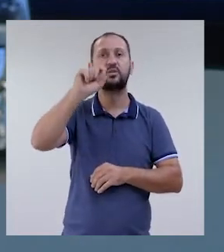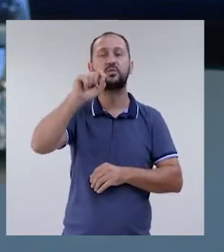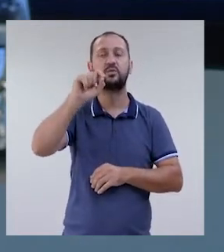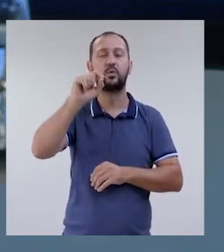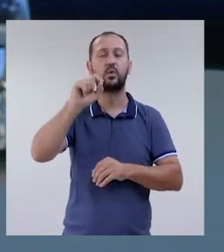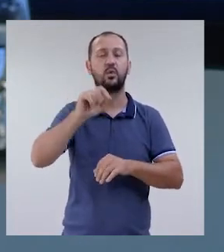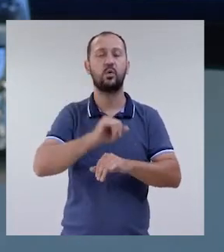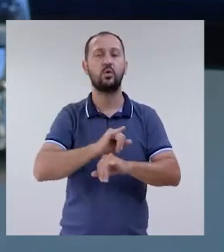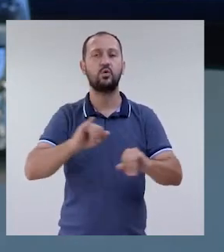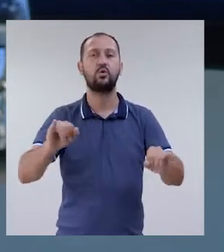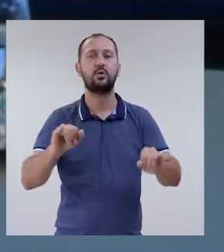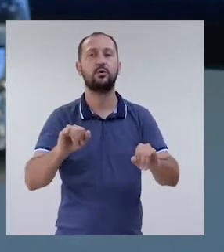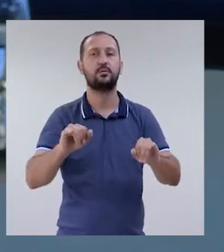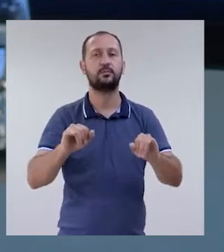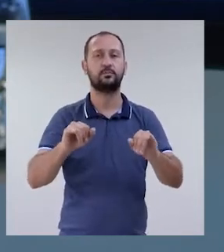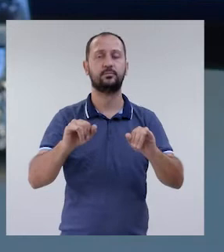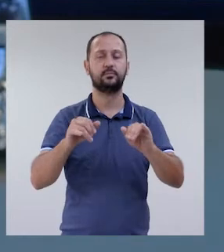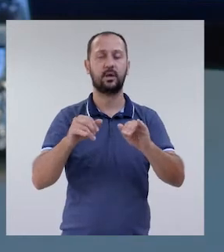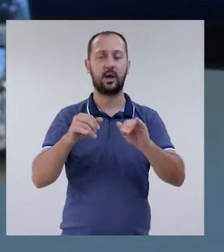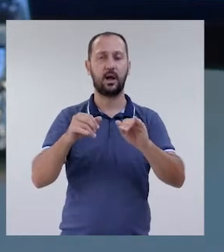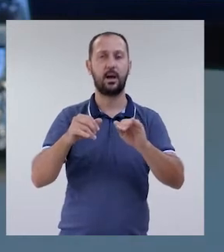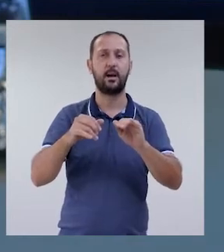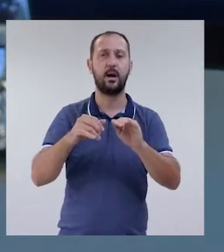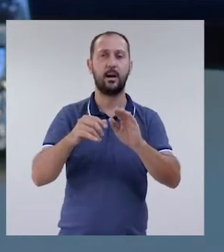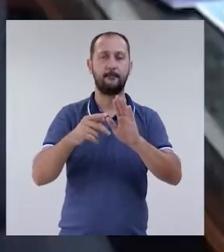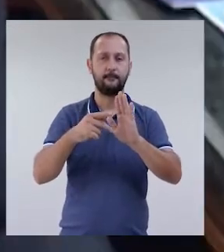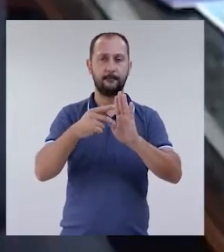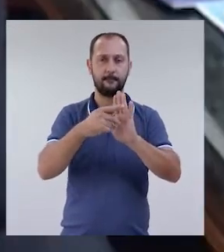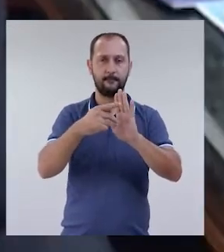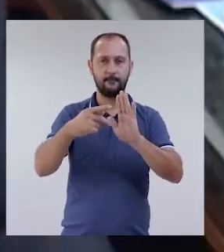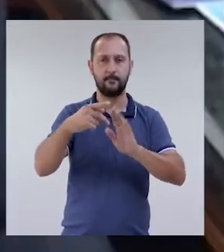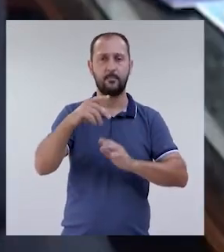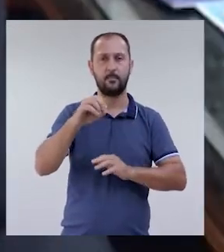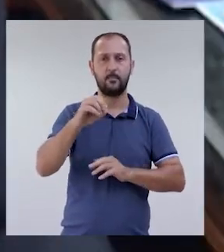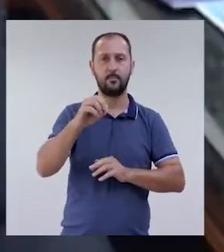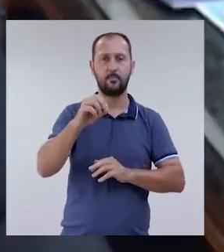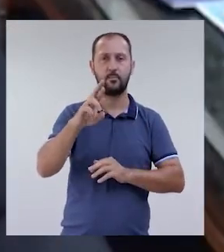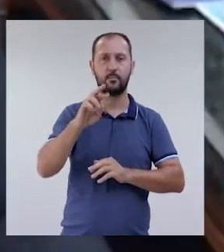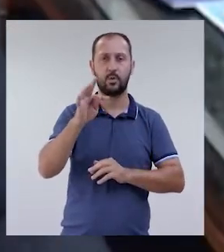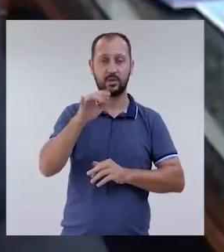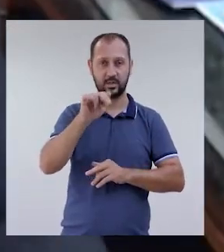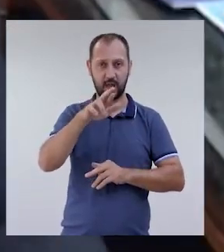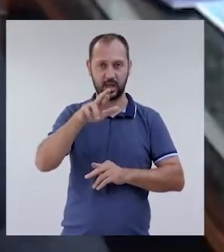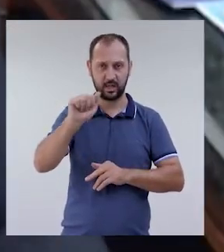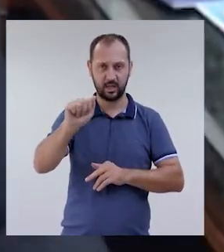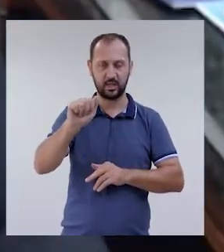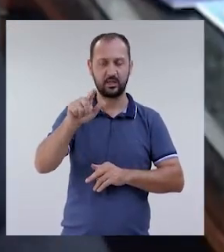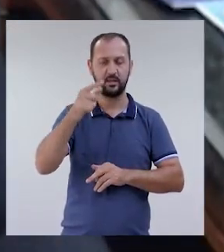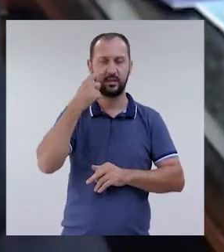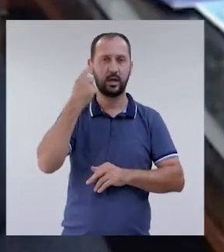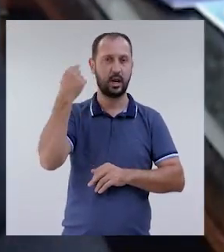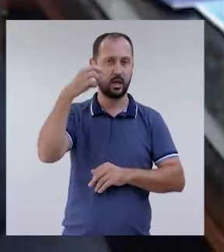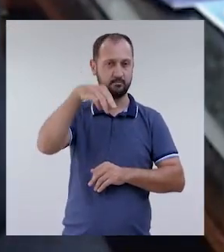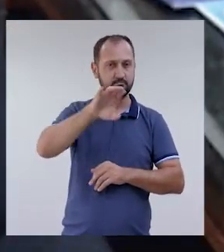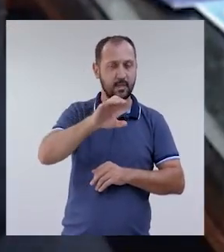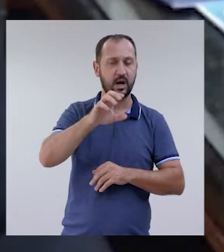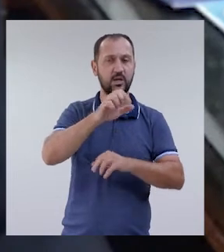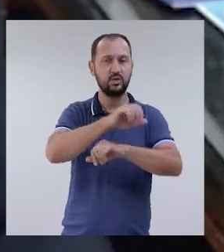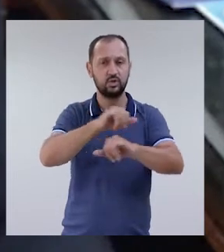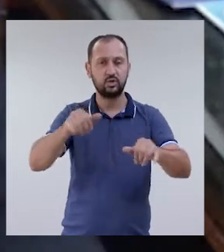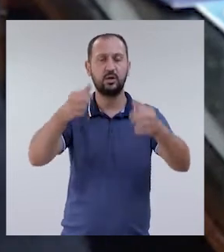editamos a portaria 1726, no dia 24 de março,